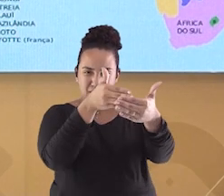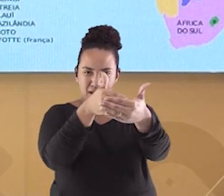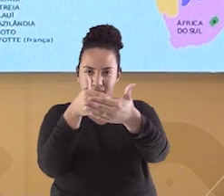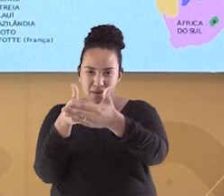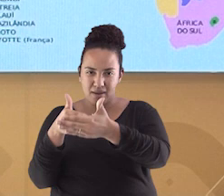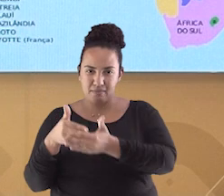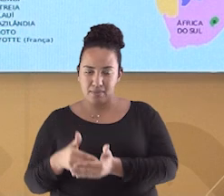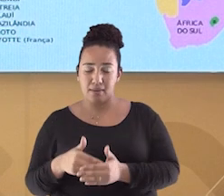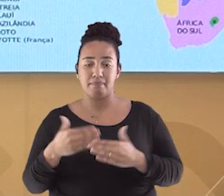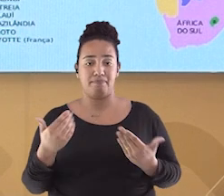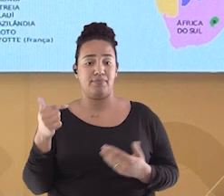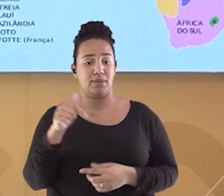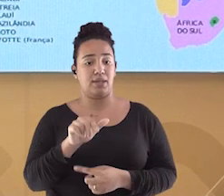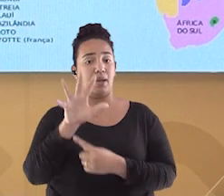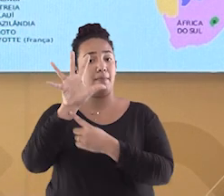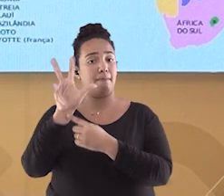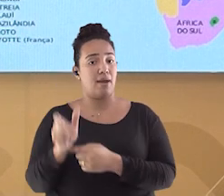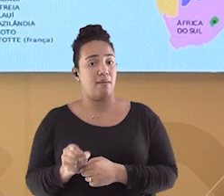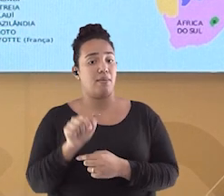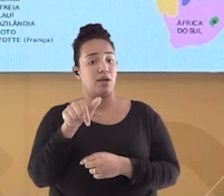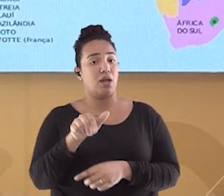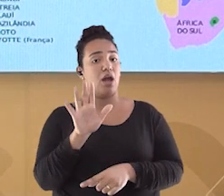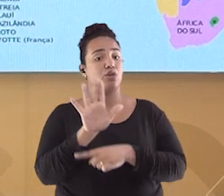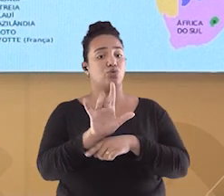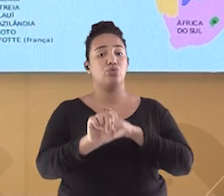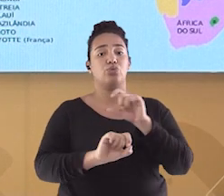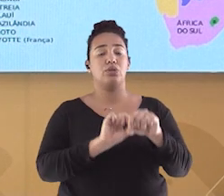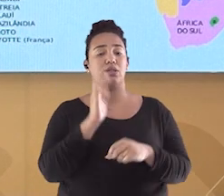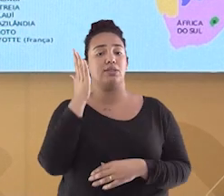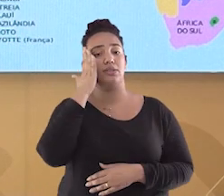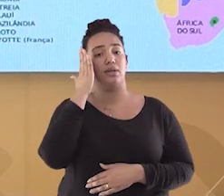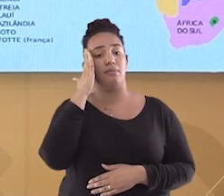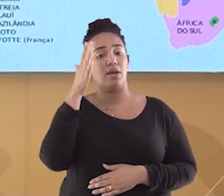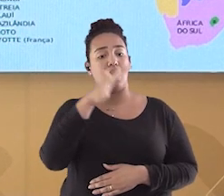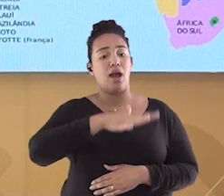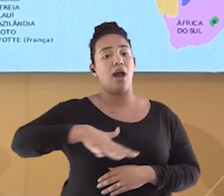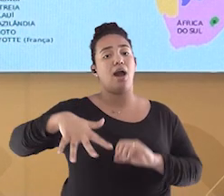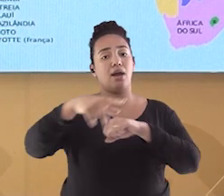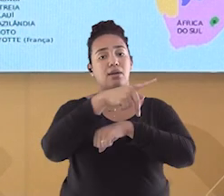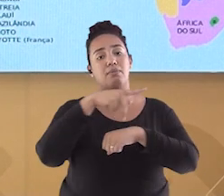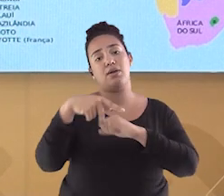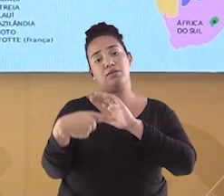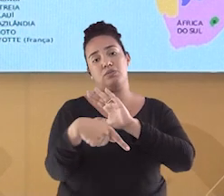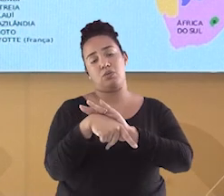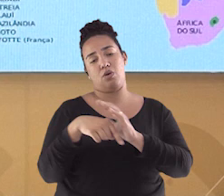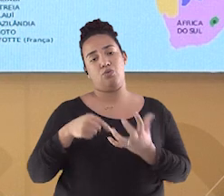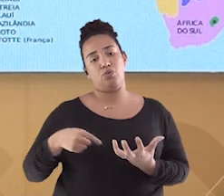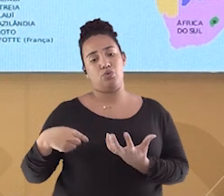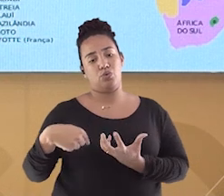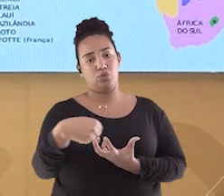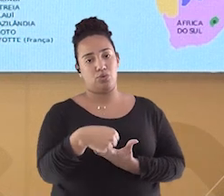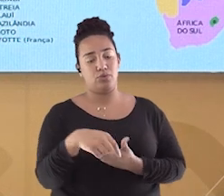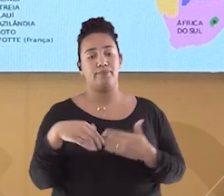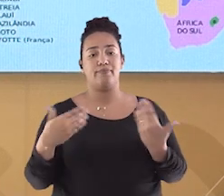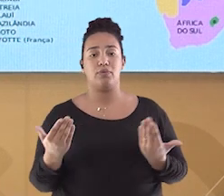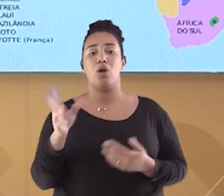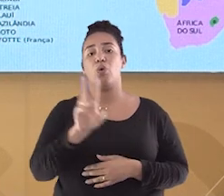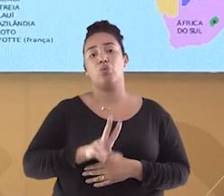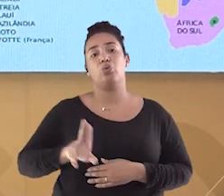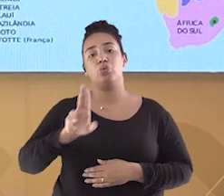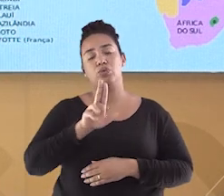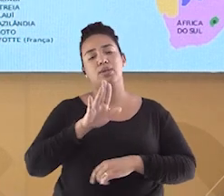dos mapas que nos ajudam a reconhecer os territórios do continente e é um dos mais usados para